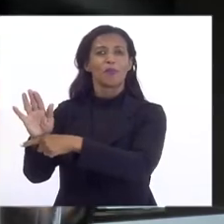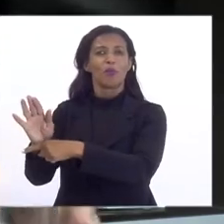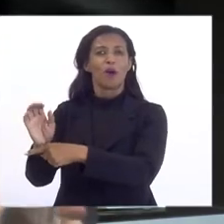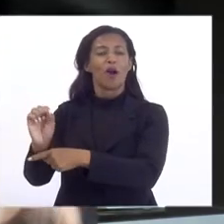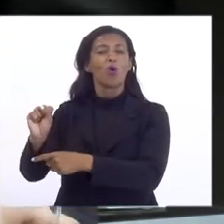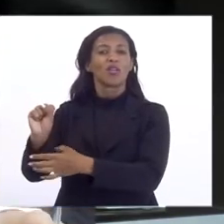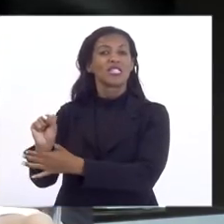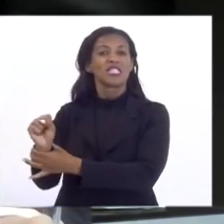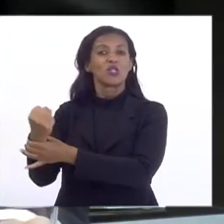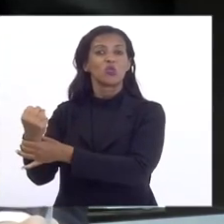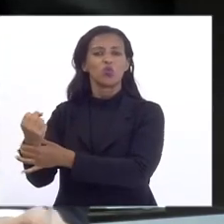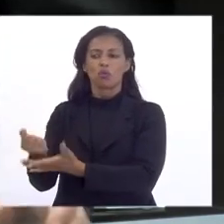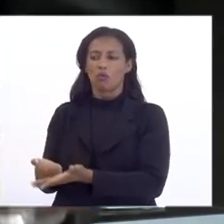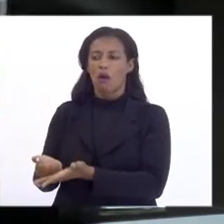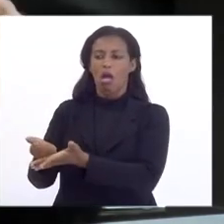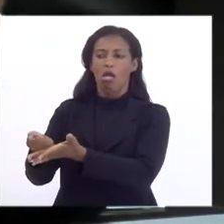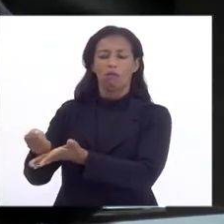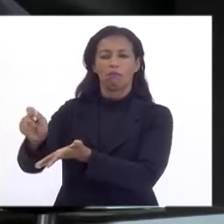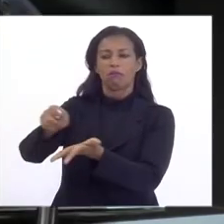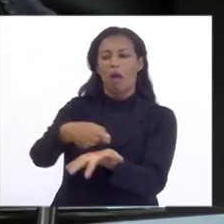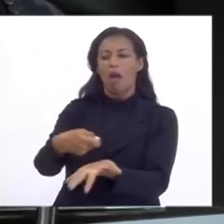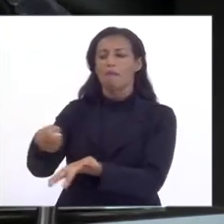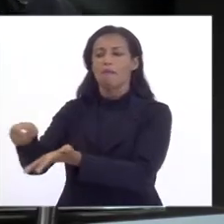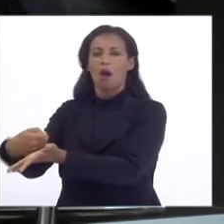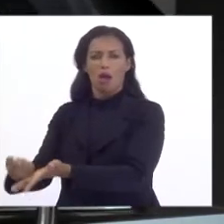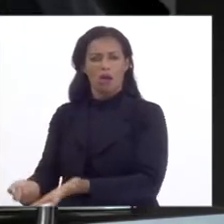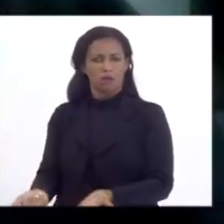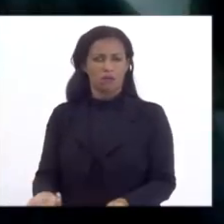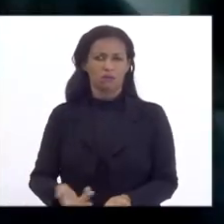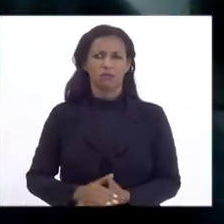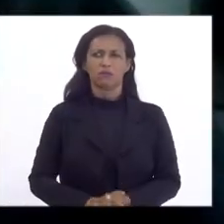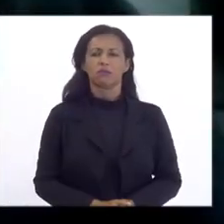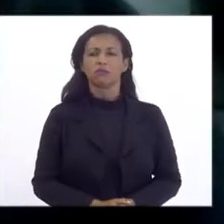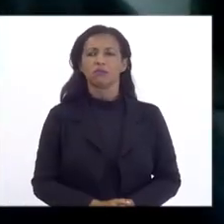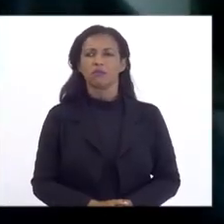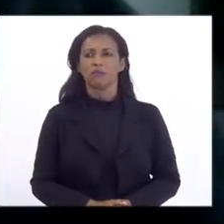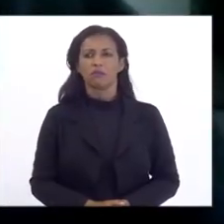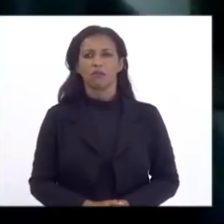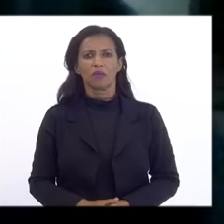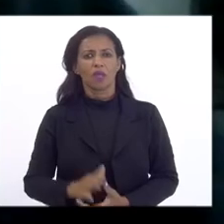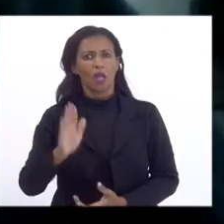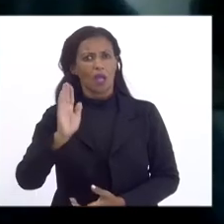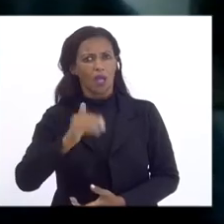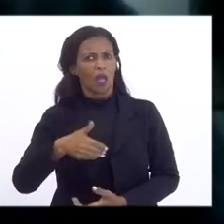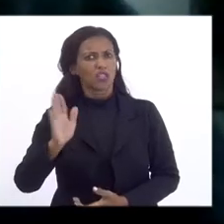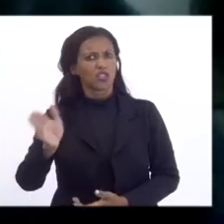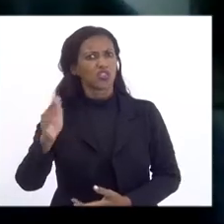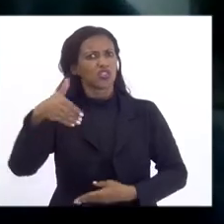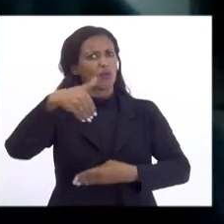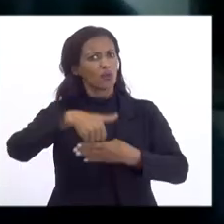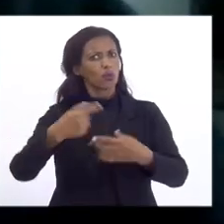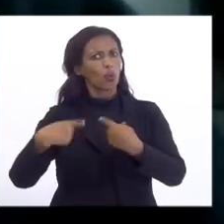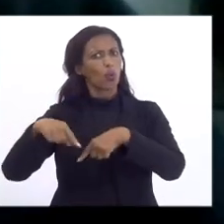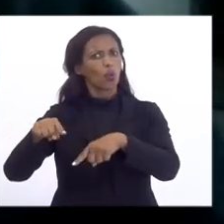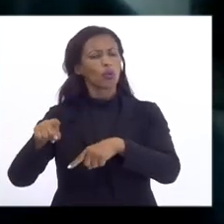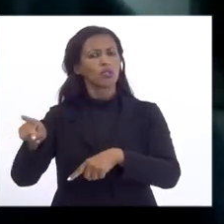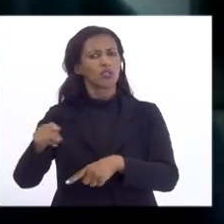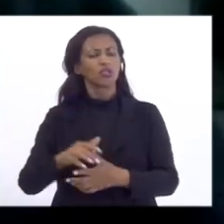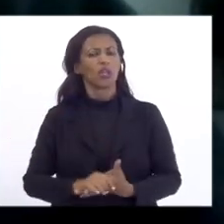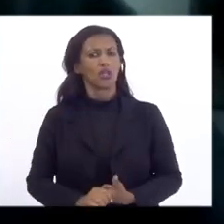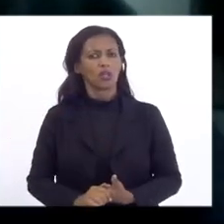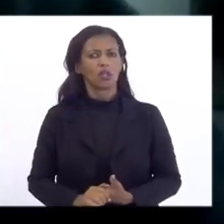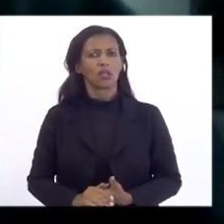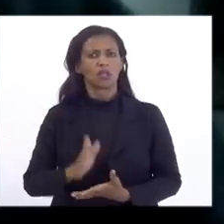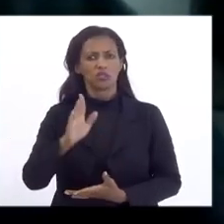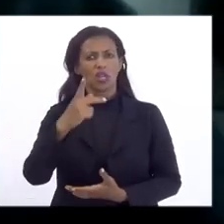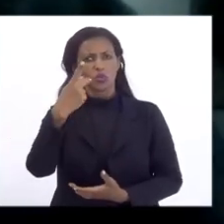objetos distintos. É verdade. Luiz Paulo, mas isso a gente já votou uma lei contra isso, não é verdade? Acho que foi